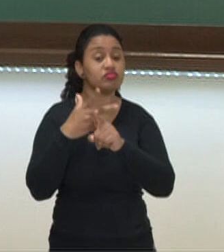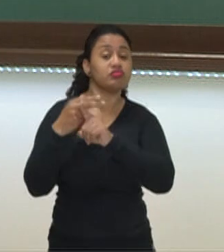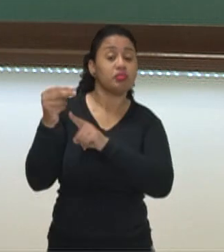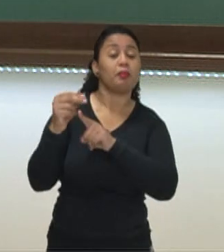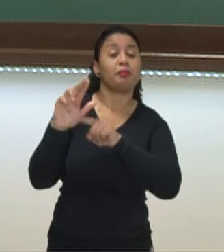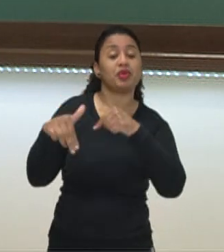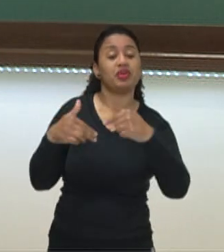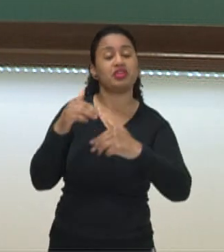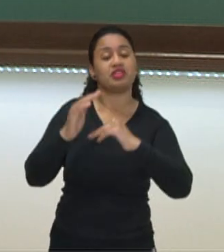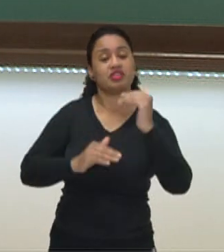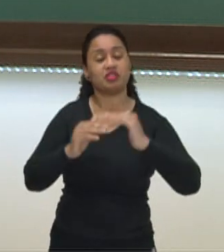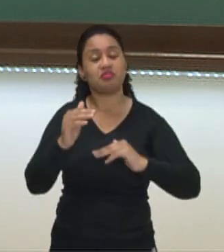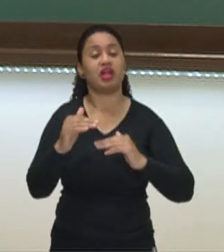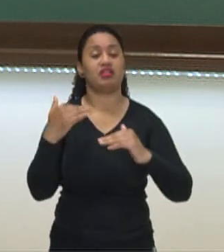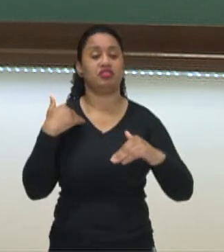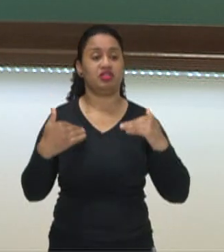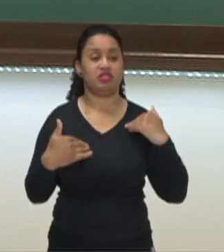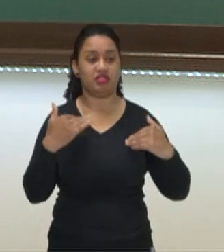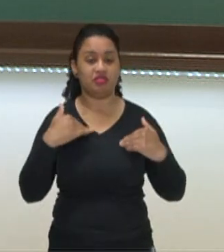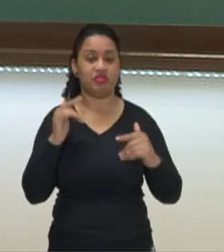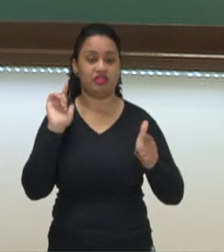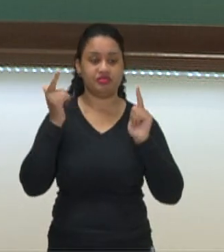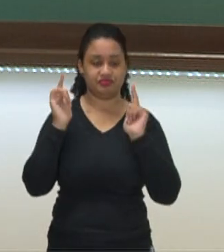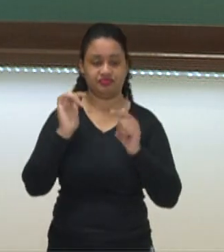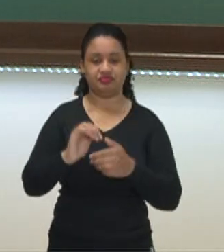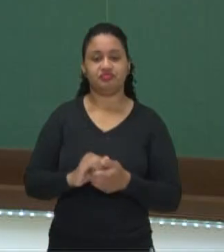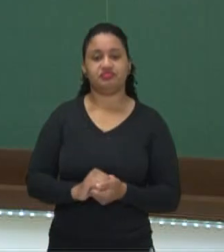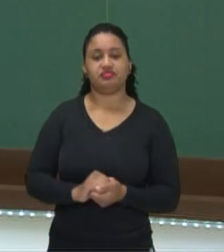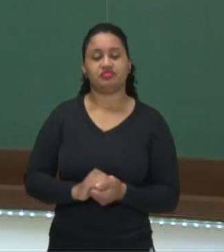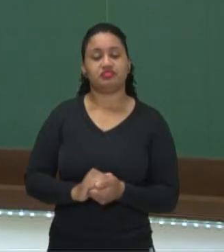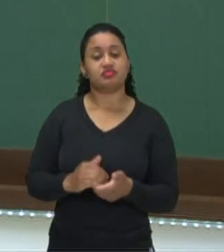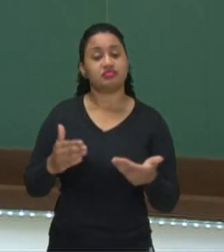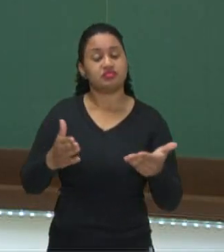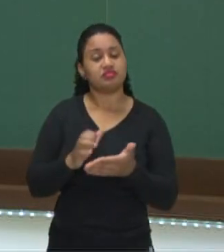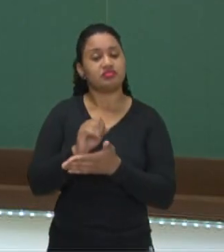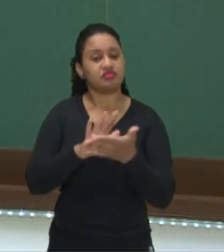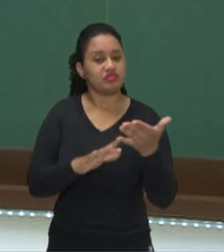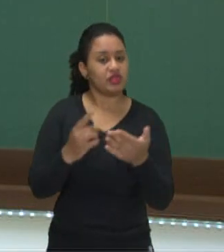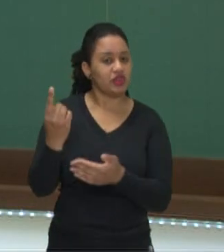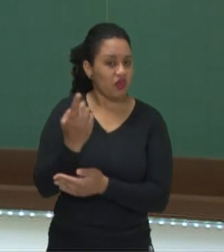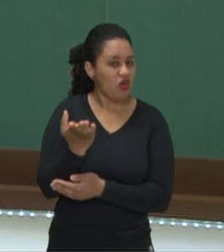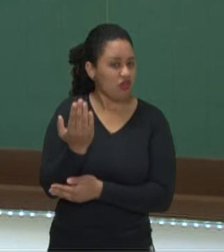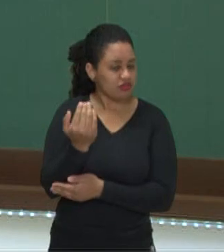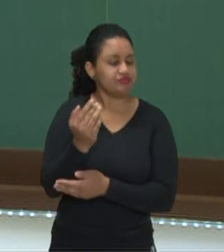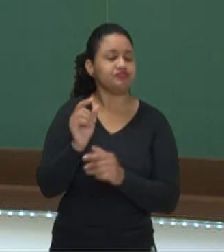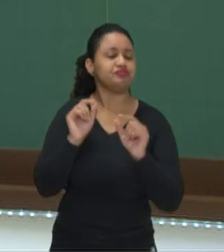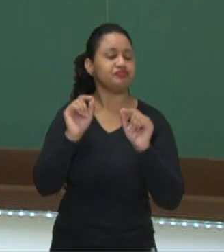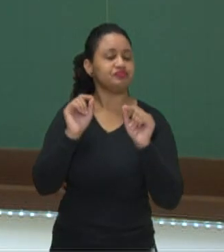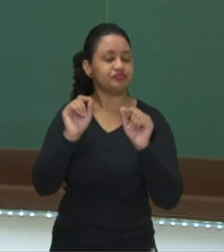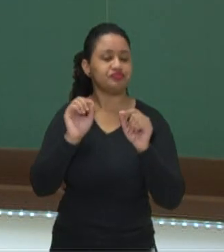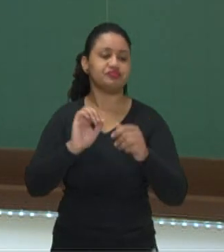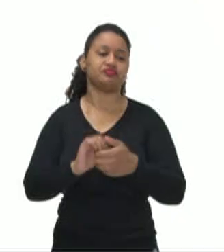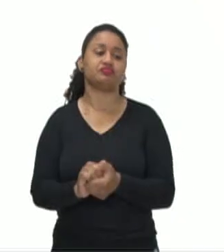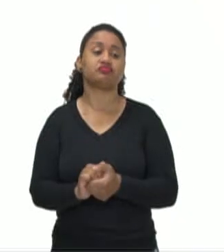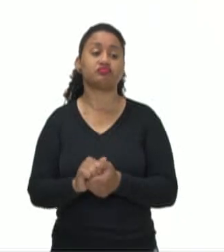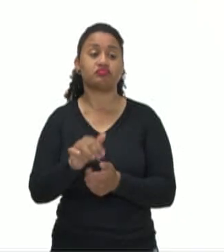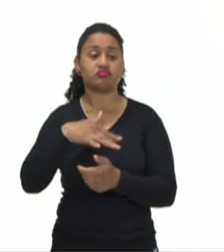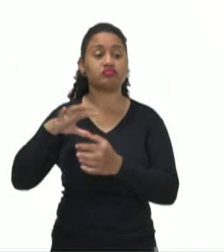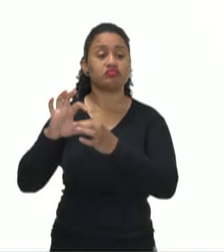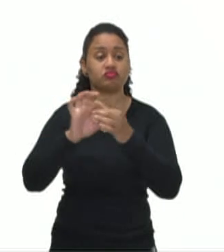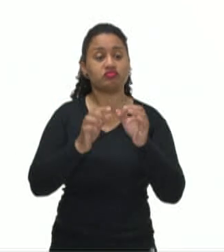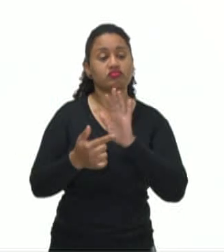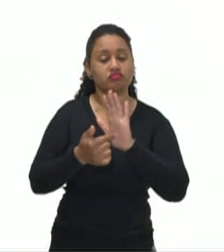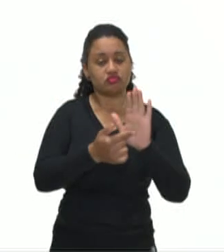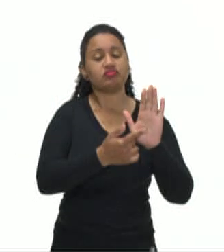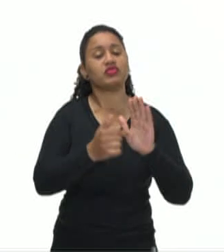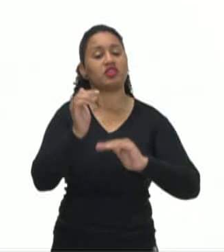através das práticas corporais de aventura. Vamos para a nossa primeira atividade, pessoal? No contexto